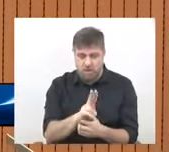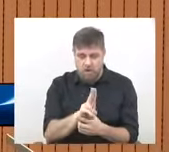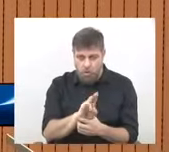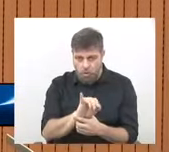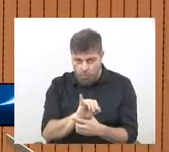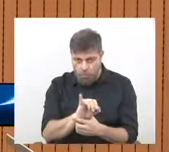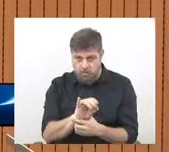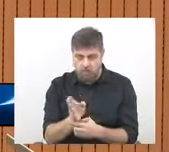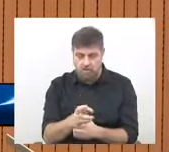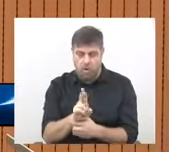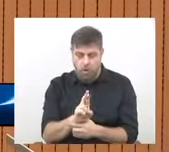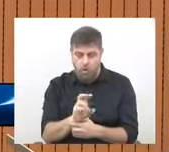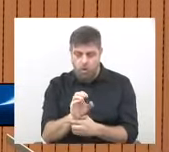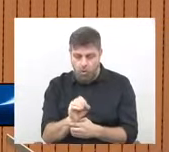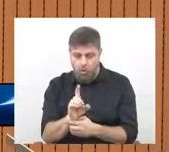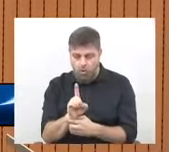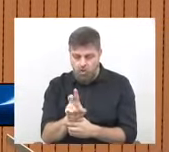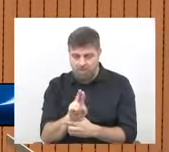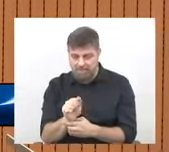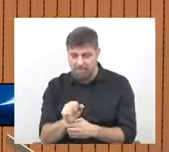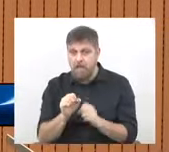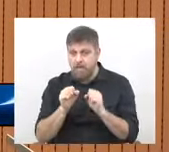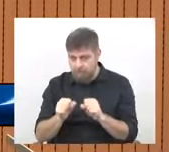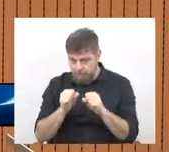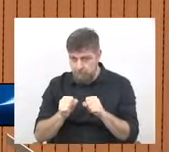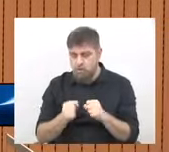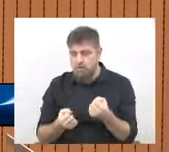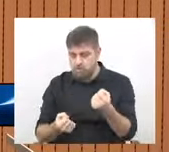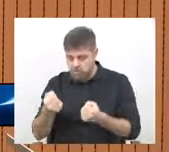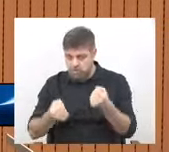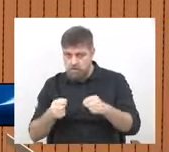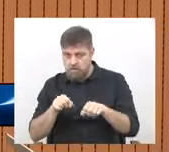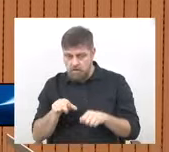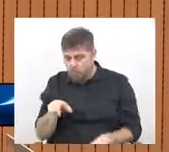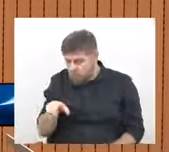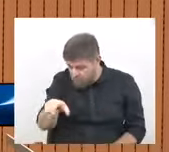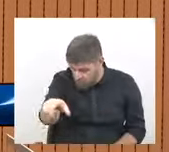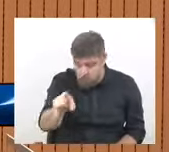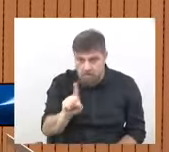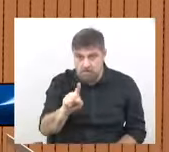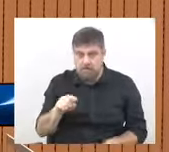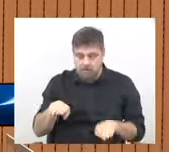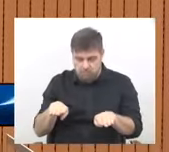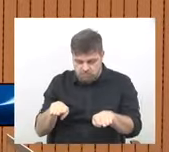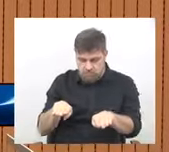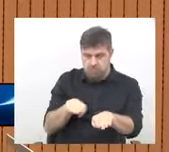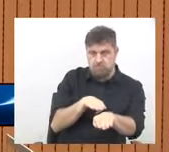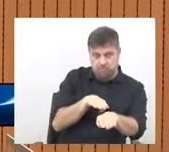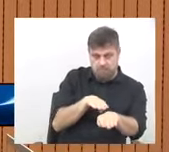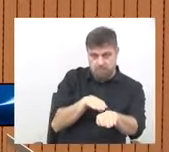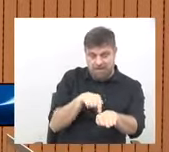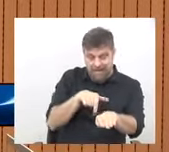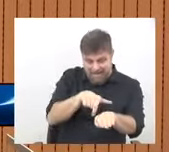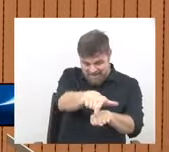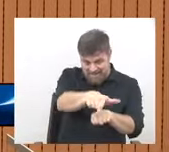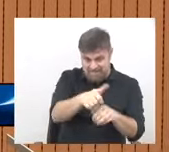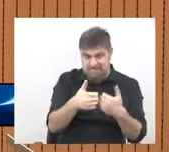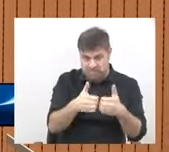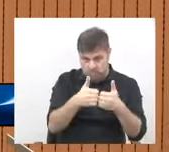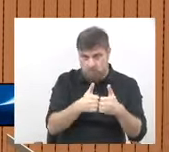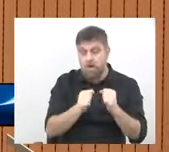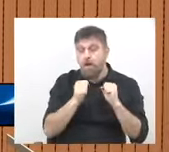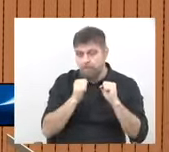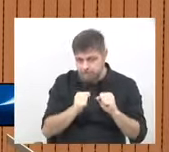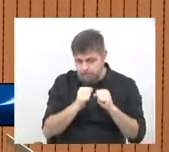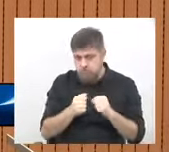transitar, que não será totalmente exclusivo. Haverá a possibilidade de você adentrar na faixa do BRT para